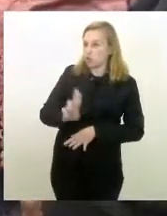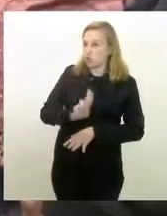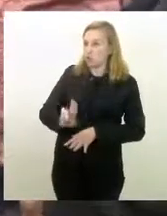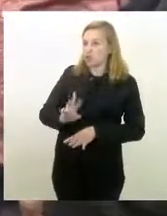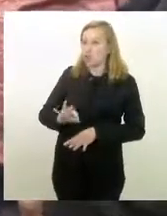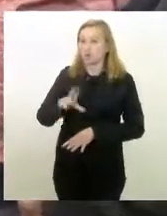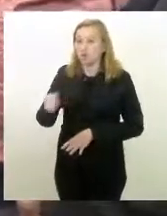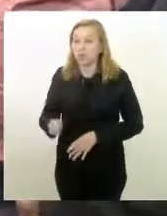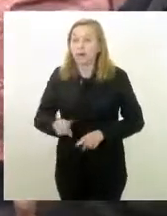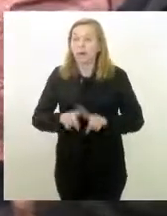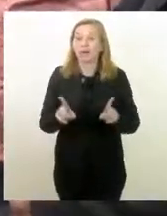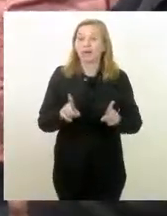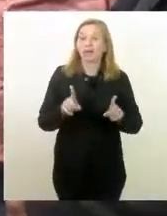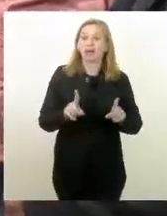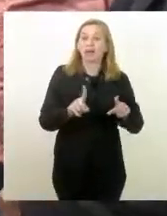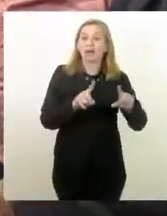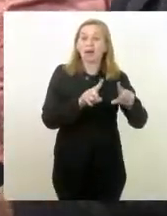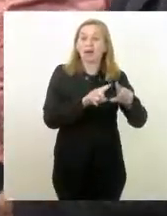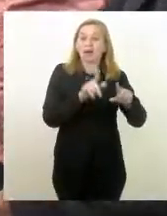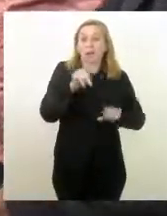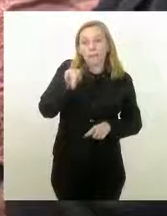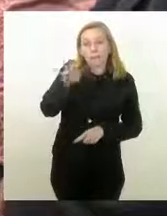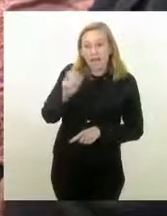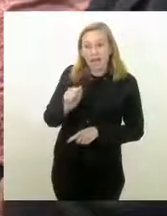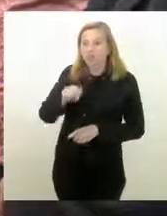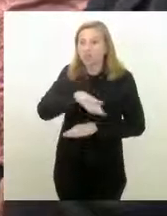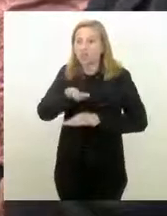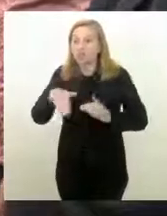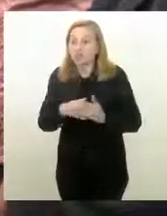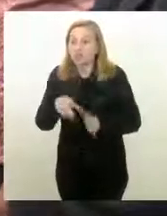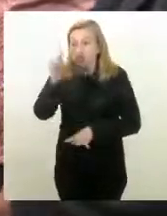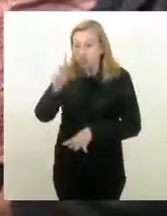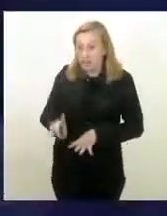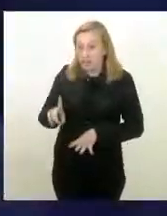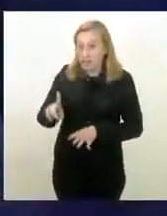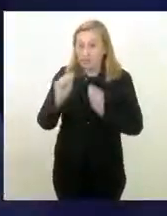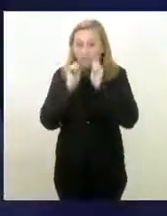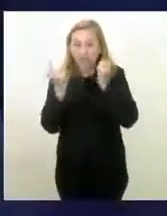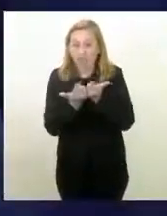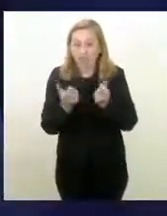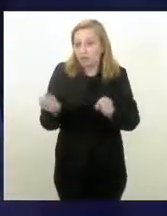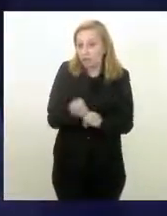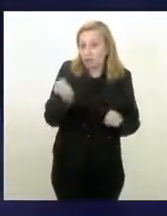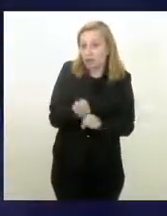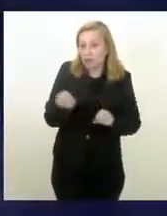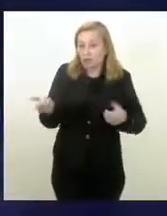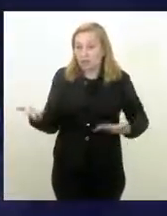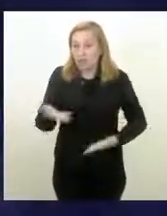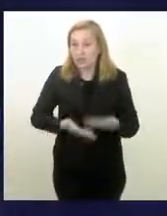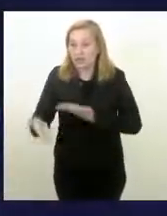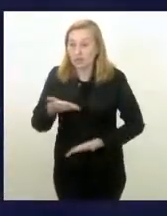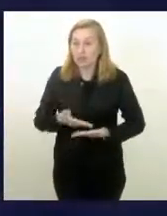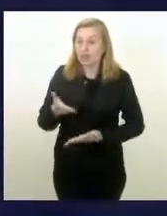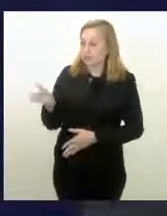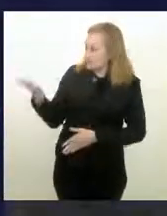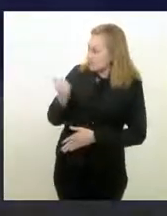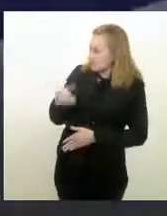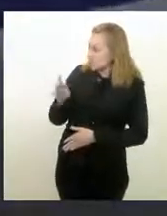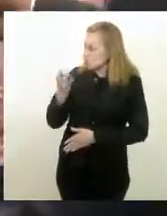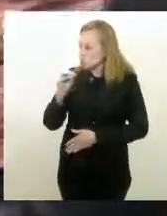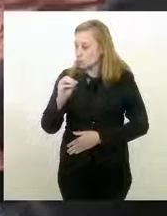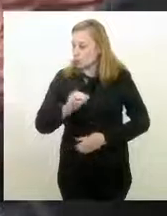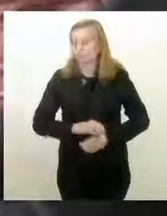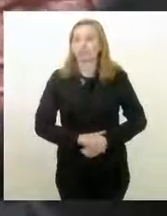vamos ter também ali uma placa com toda a direção da Assembleia que participou dessa obra. Então, Cadê o Bruno? Vem aqui, Bruno.